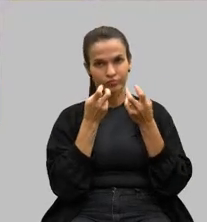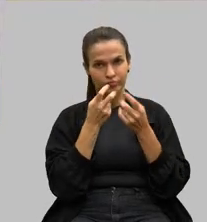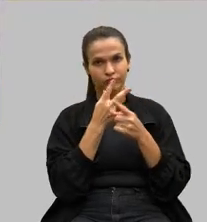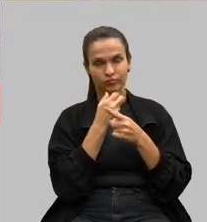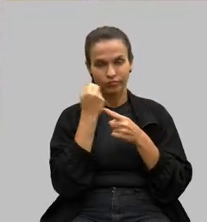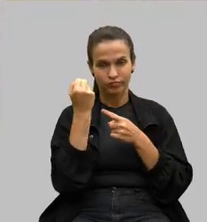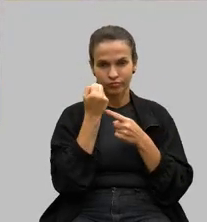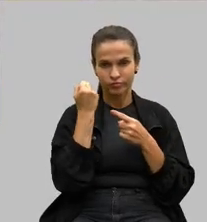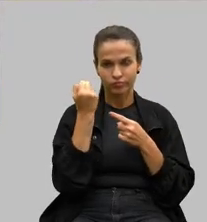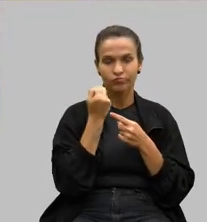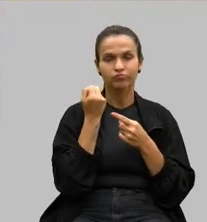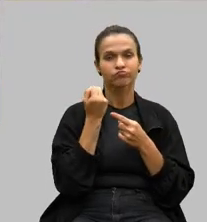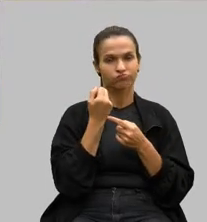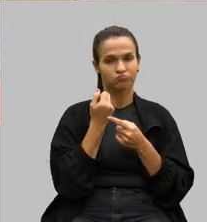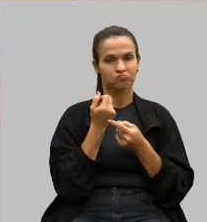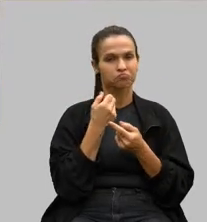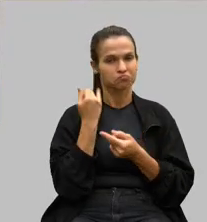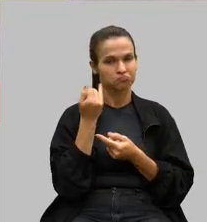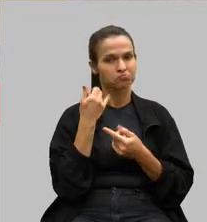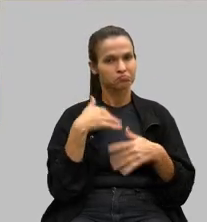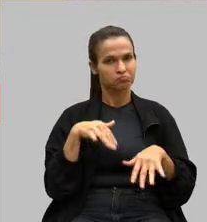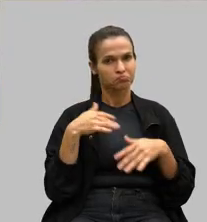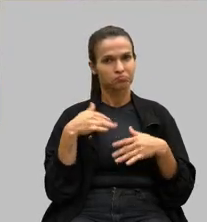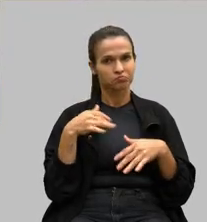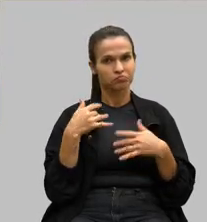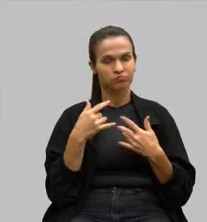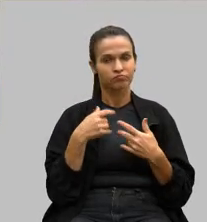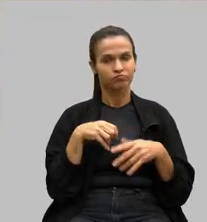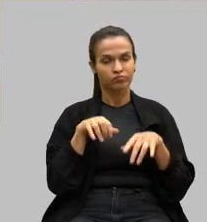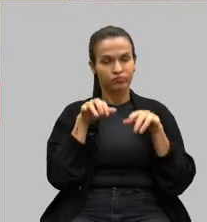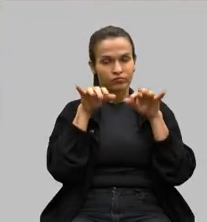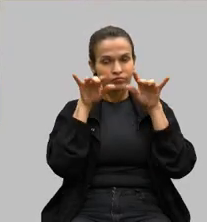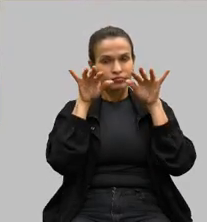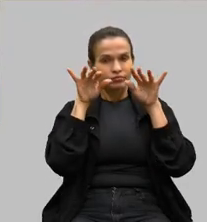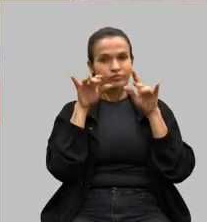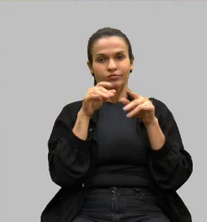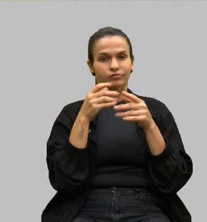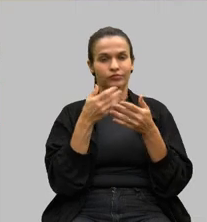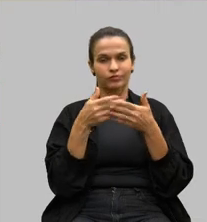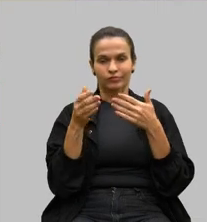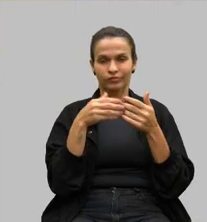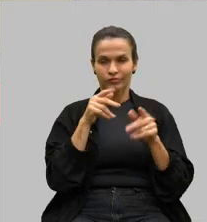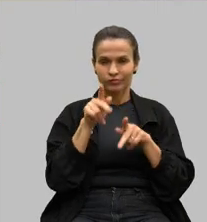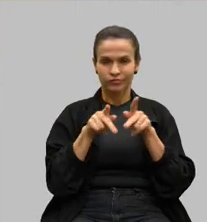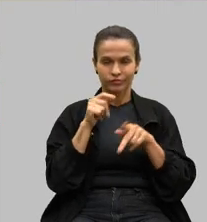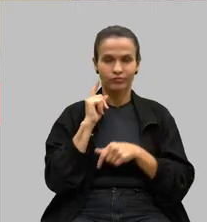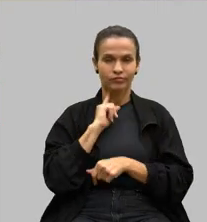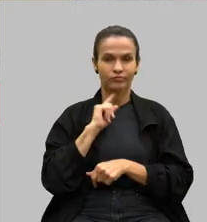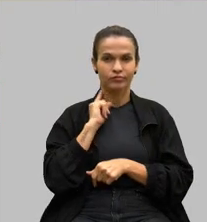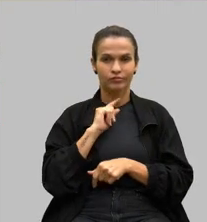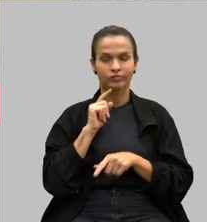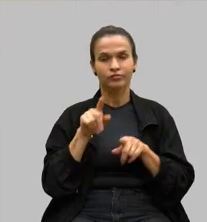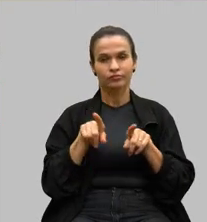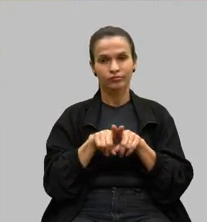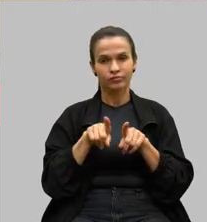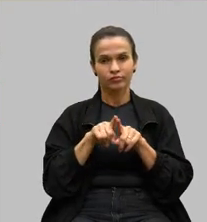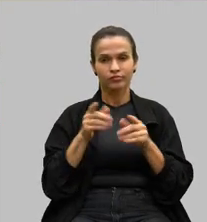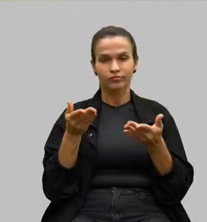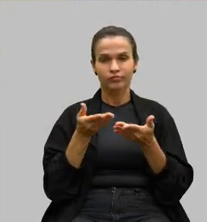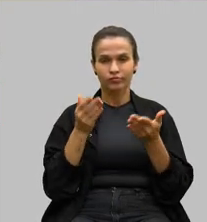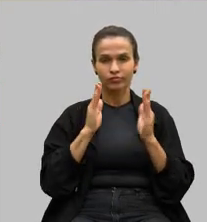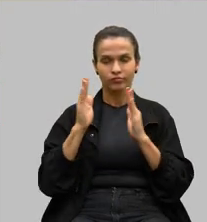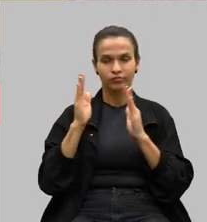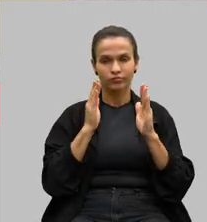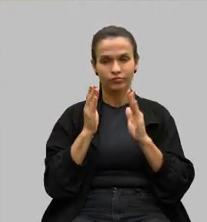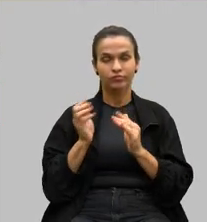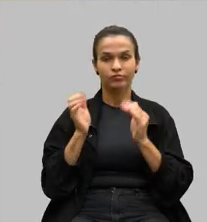crescimento considerável que enche os olhos de qualquer Mineiro interpelação dos deputados neste momento a presidência passar a